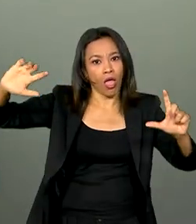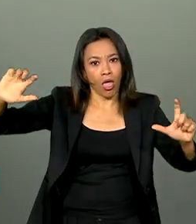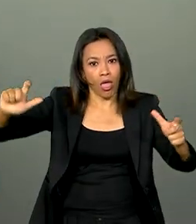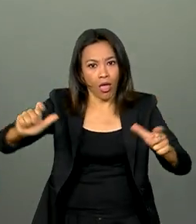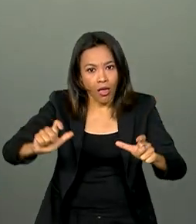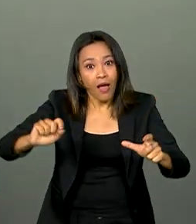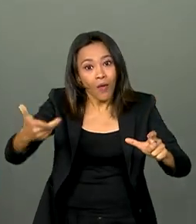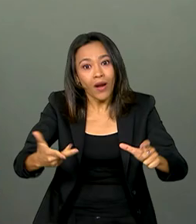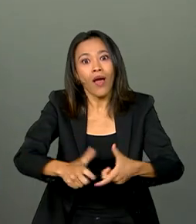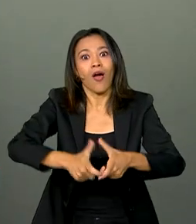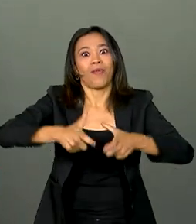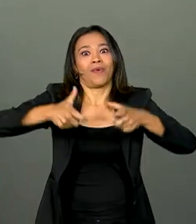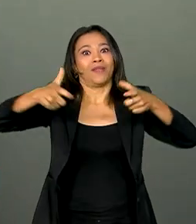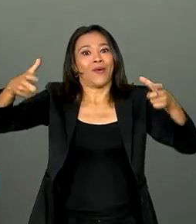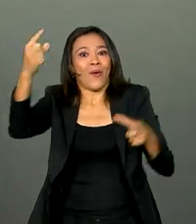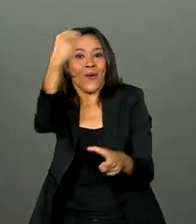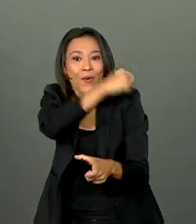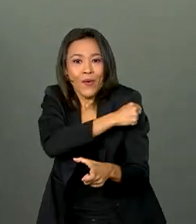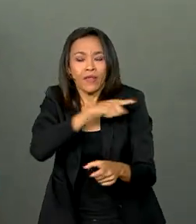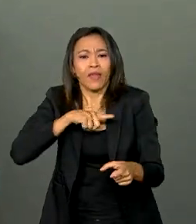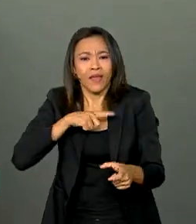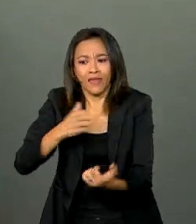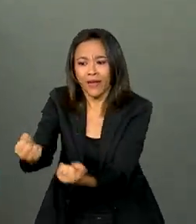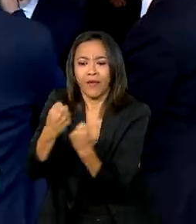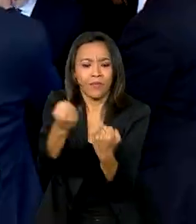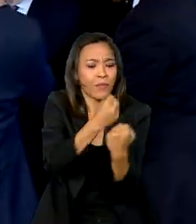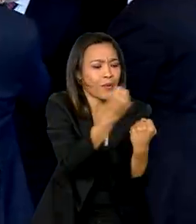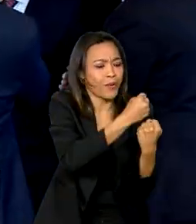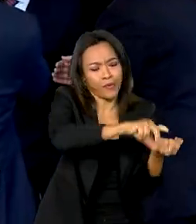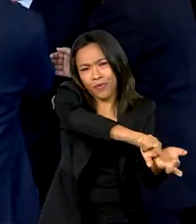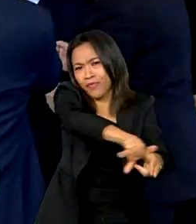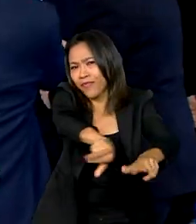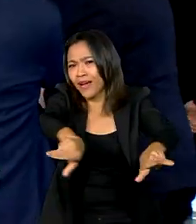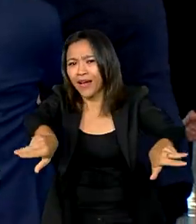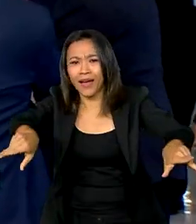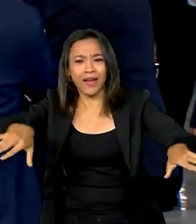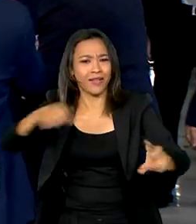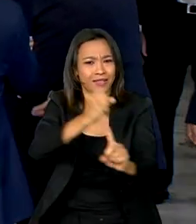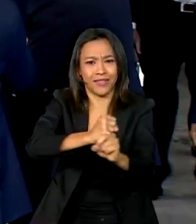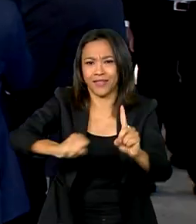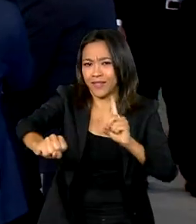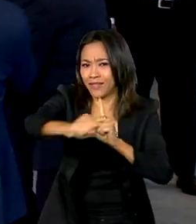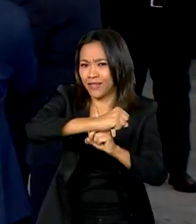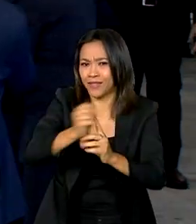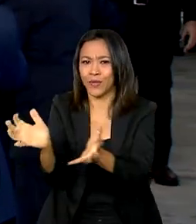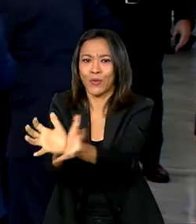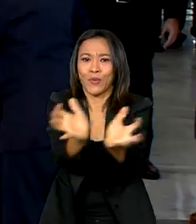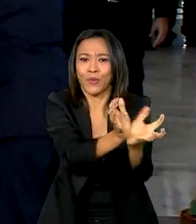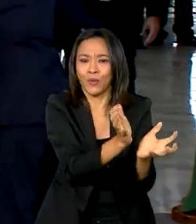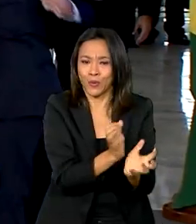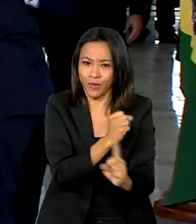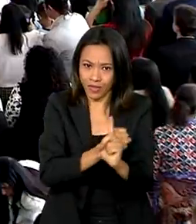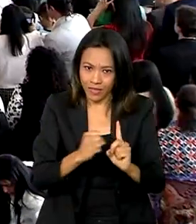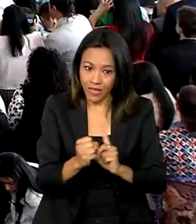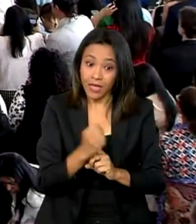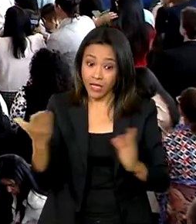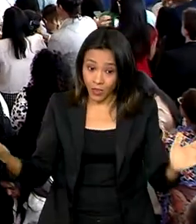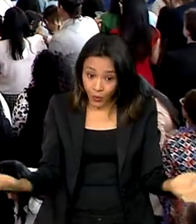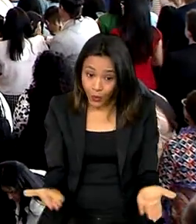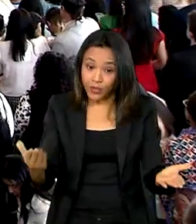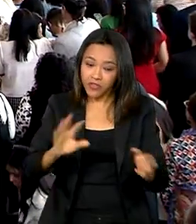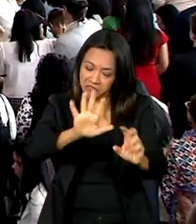a contribuição de vários setores da sociedade e que agora foi reconhecido na entrega da medalha de